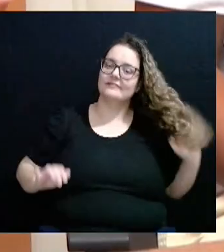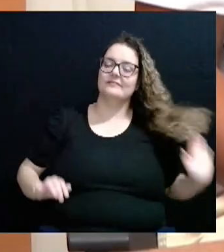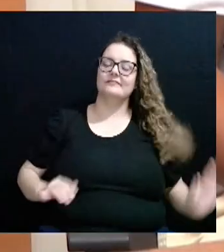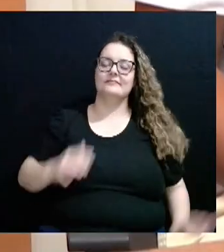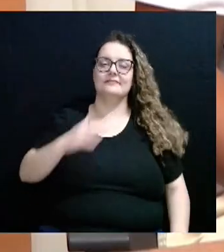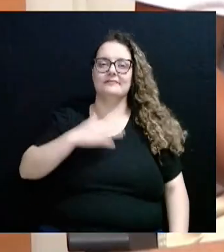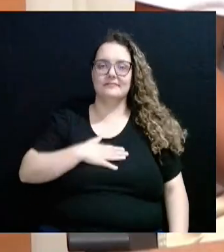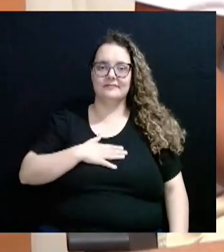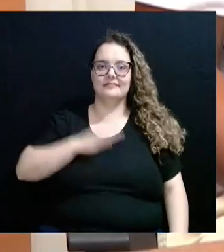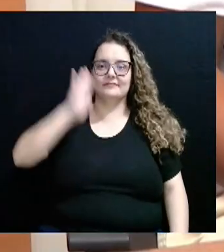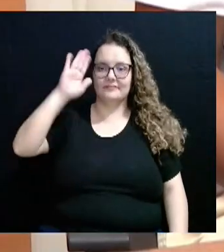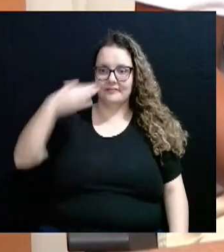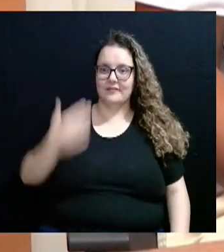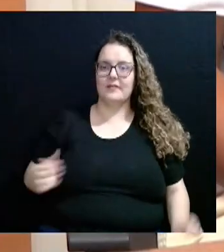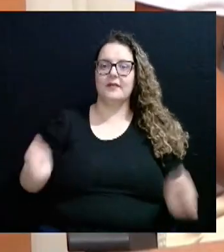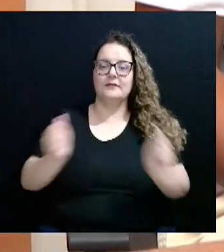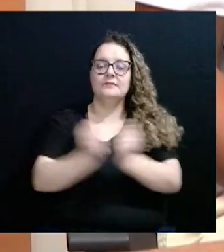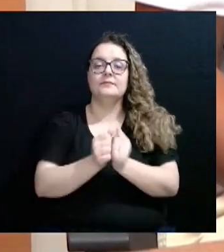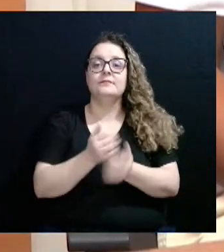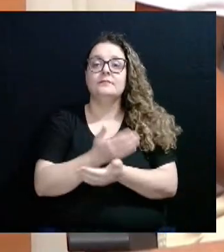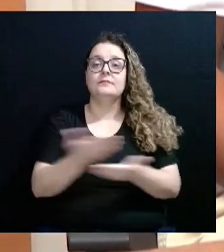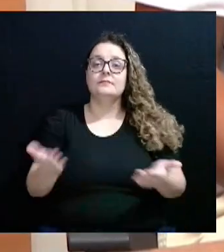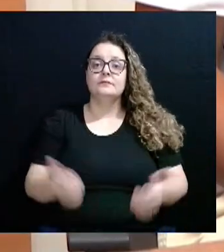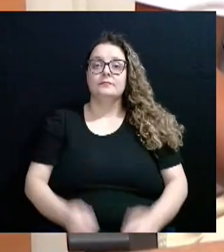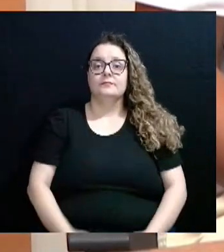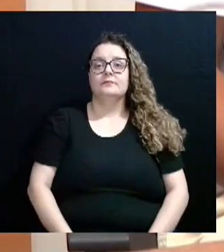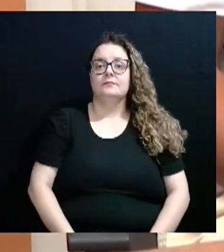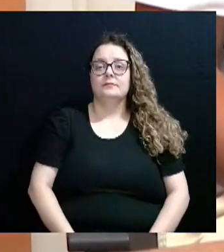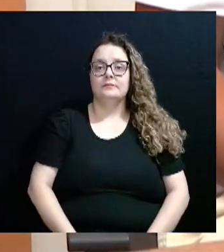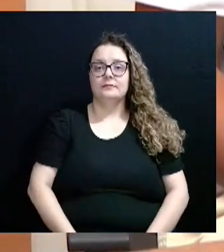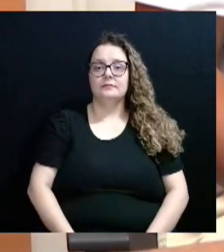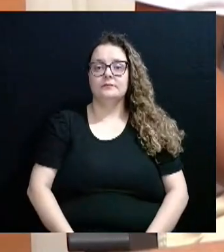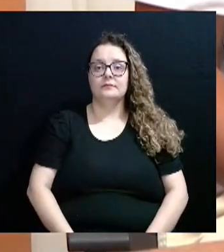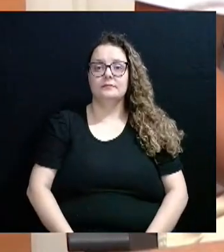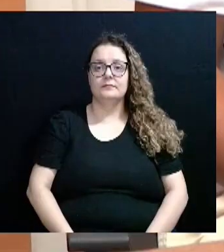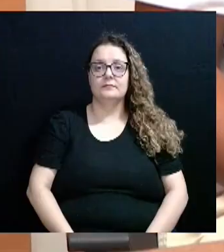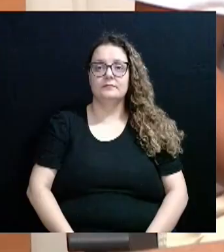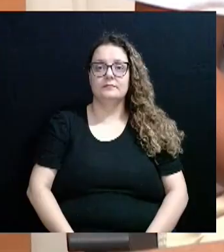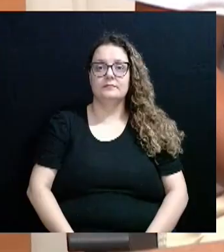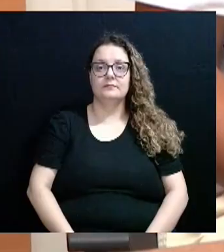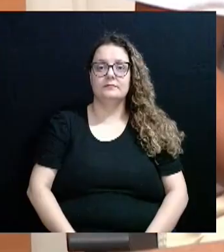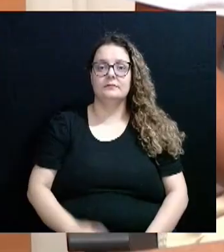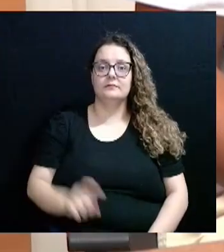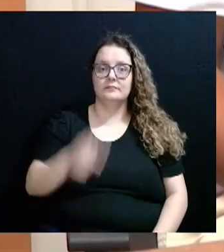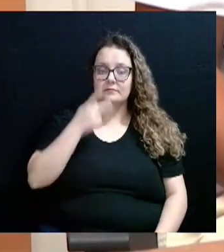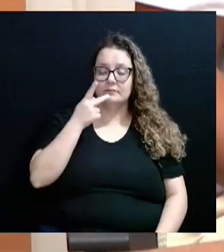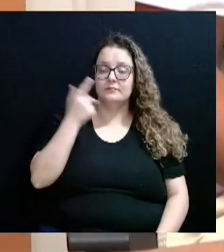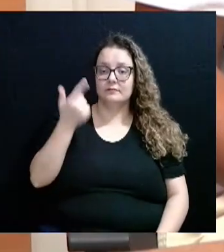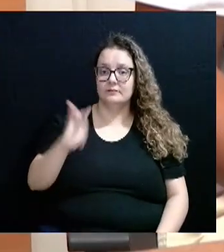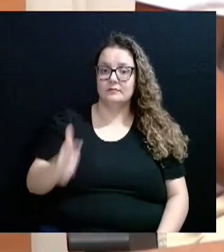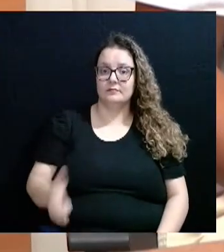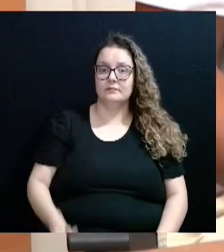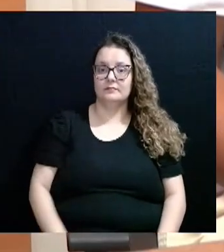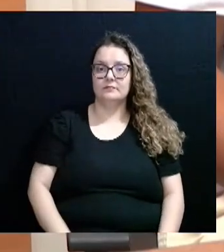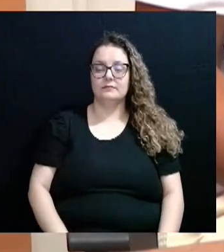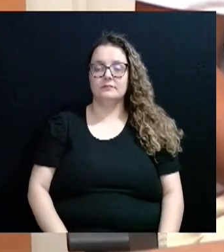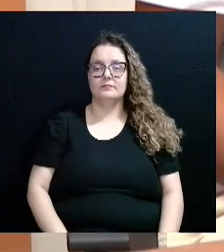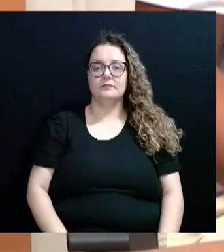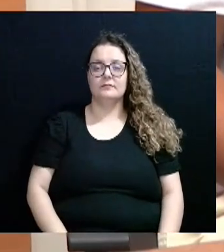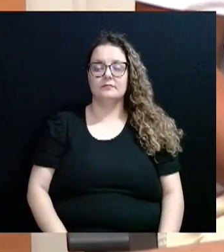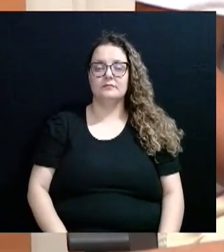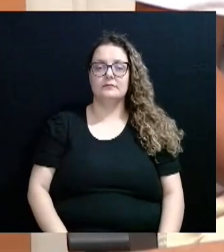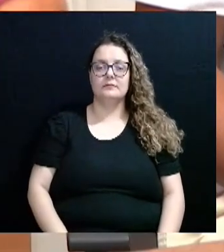com vocês. E para não ser repetitivo, eu queria pautar minha fala